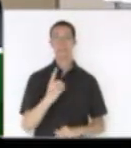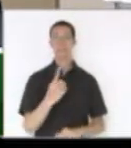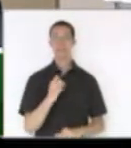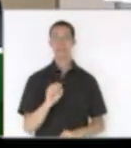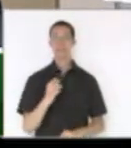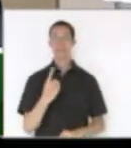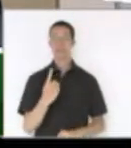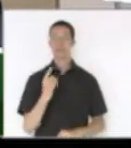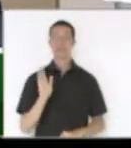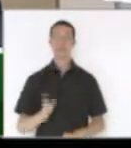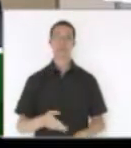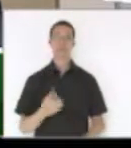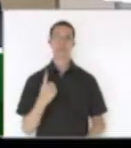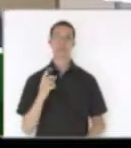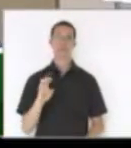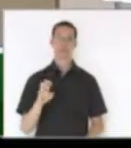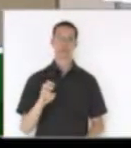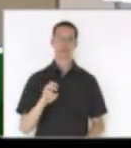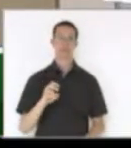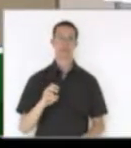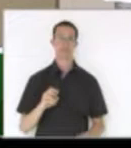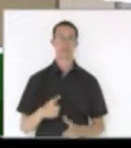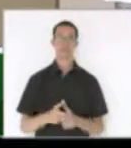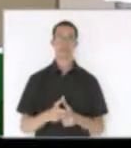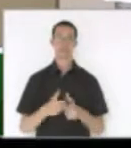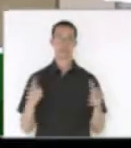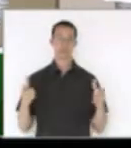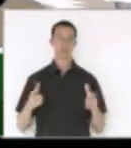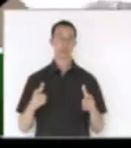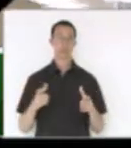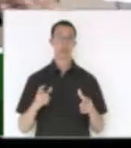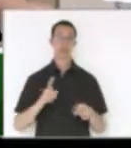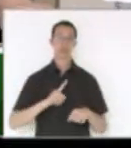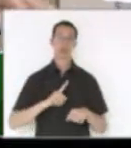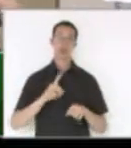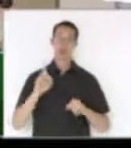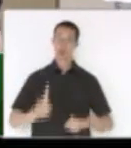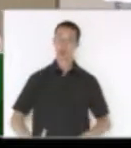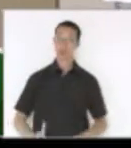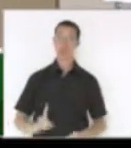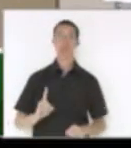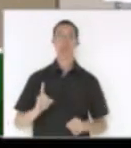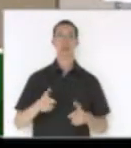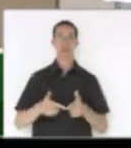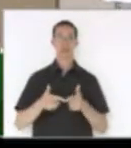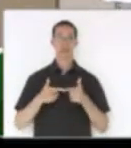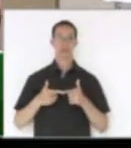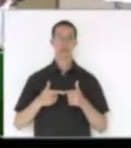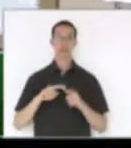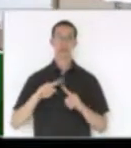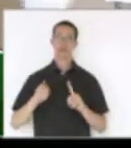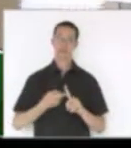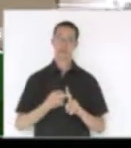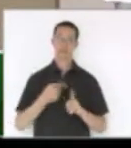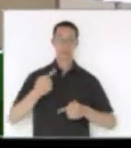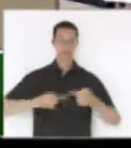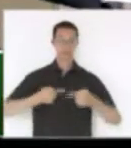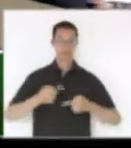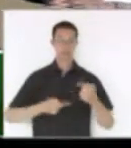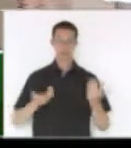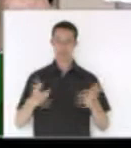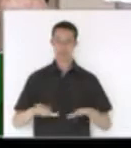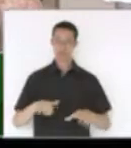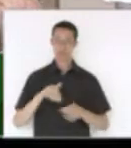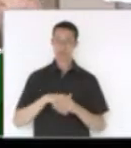2015, amplia o direito à licença maternidade, em discussão, não haveria o que discutir, em votação.